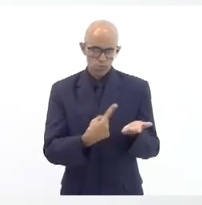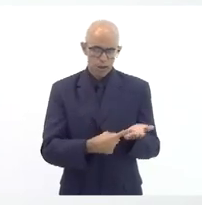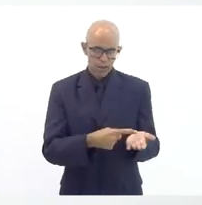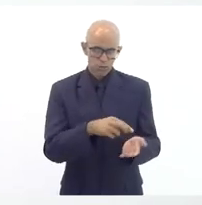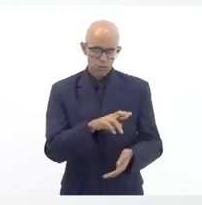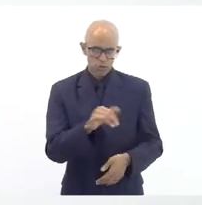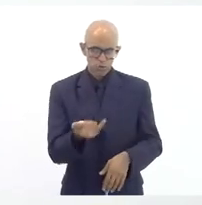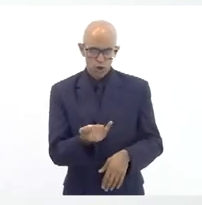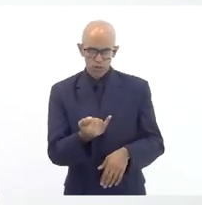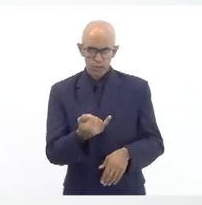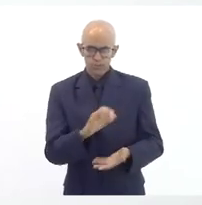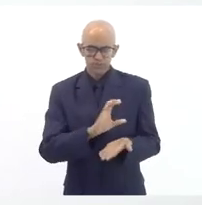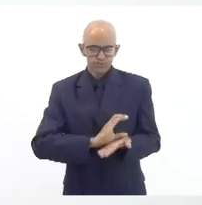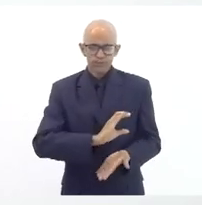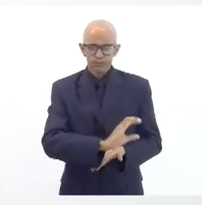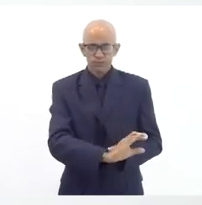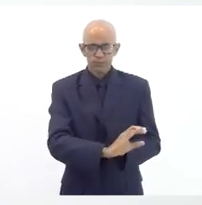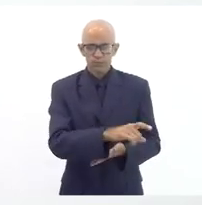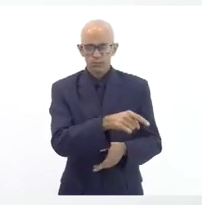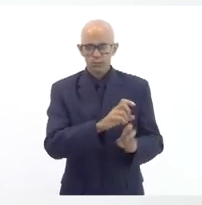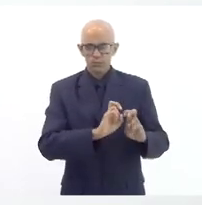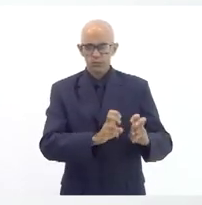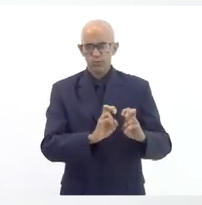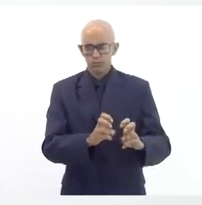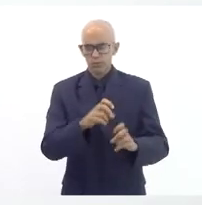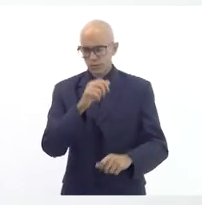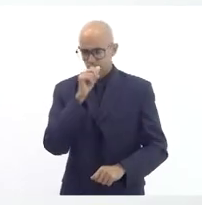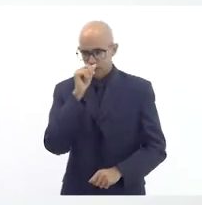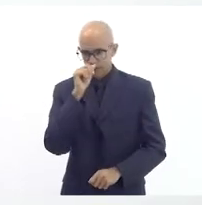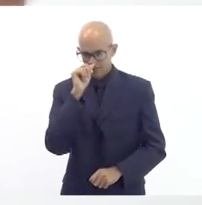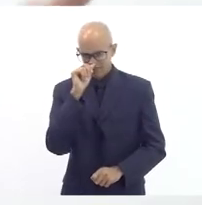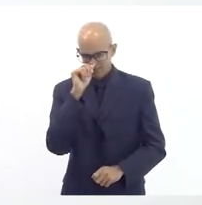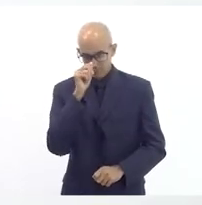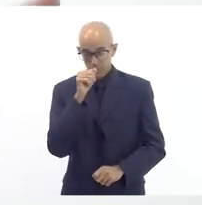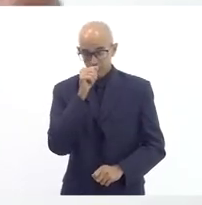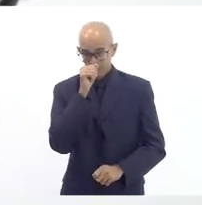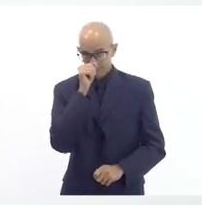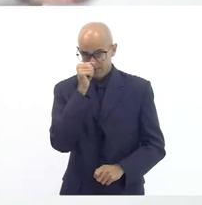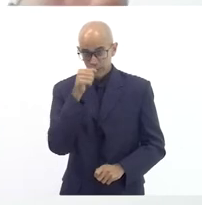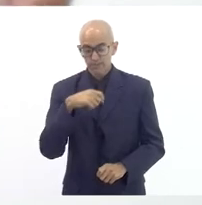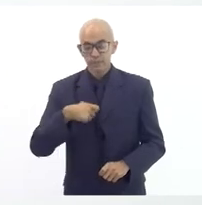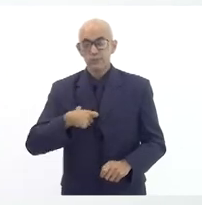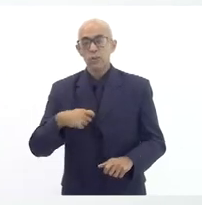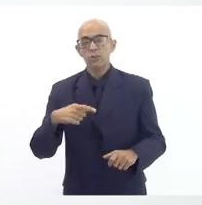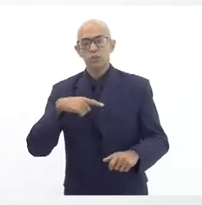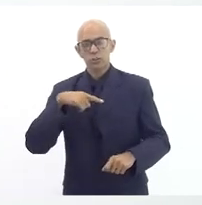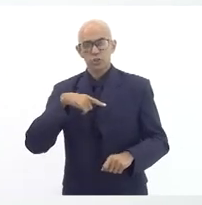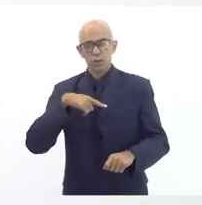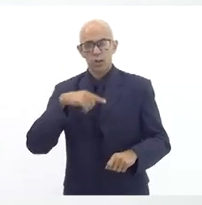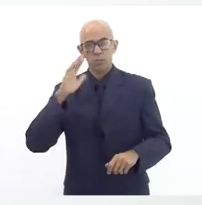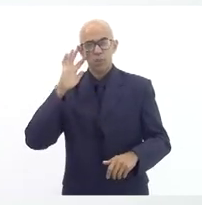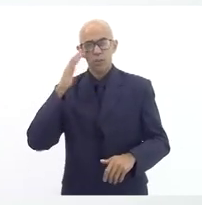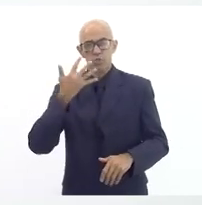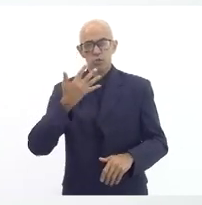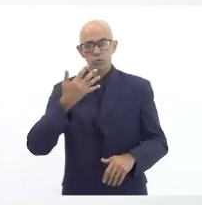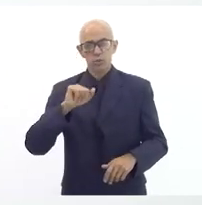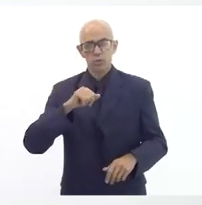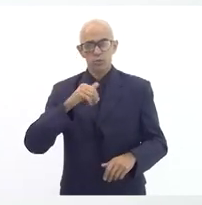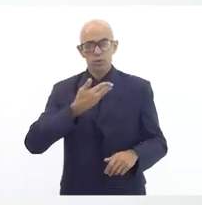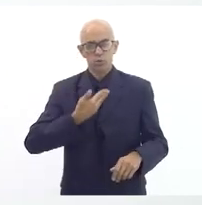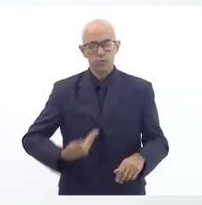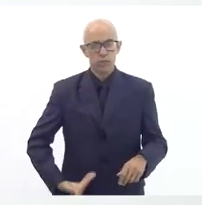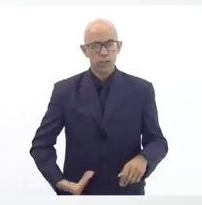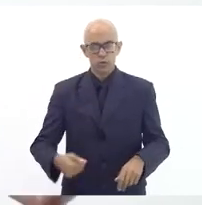momento no aparato ferroviário do Rio de Janeiro. A gente tem ali uma medida encaminhada pela Secretaria de Transporte, pelo governador, no